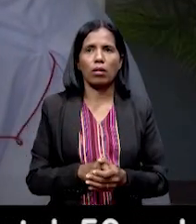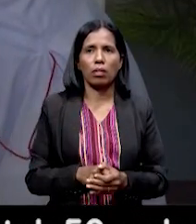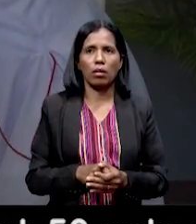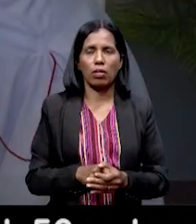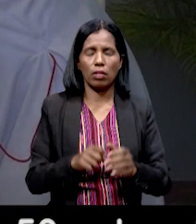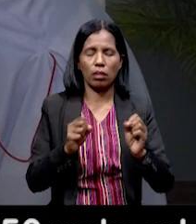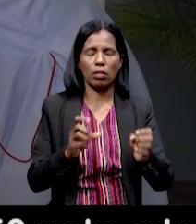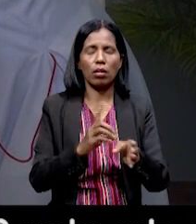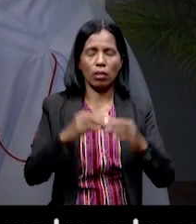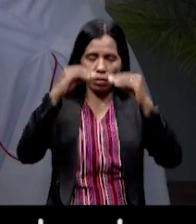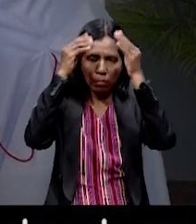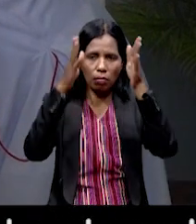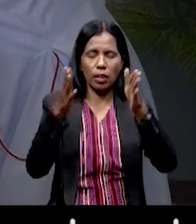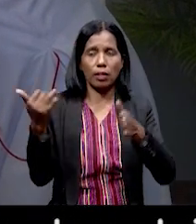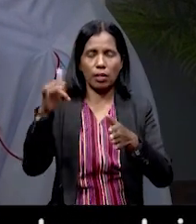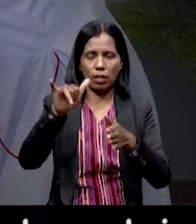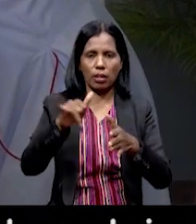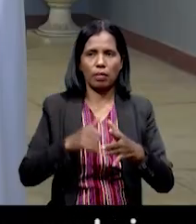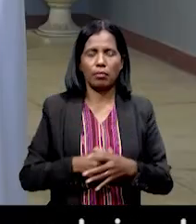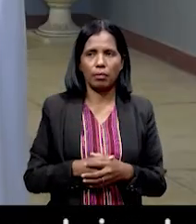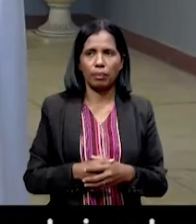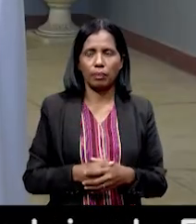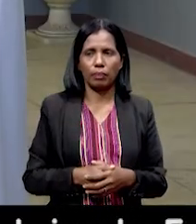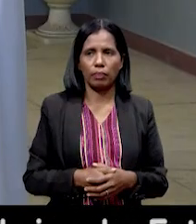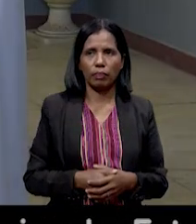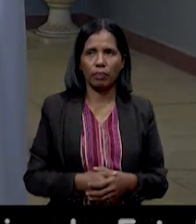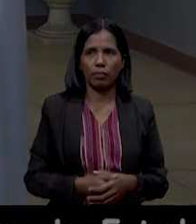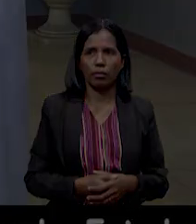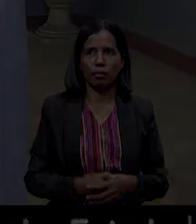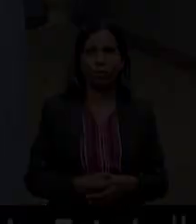pró-reitor no decano Sira. Felicitas Borges, Dilma Suzetti, ZMN.